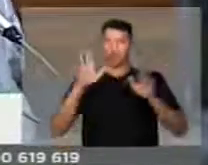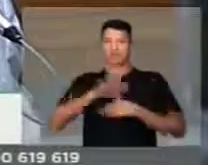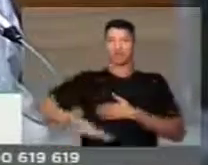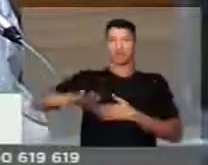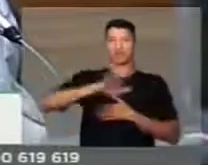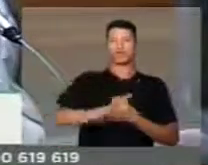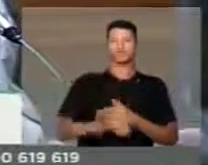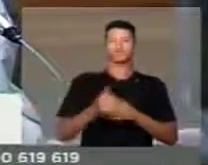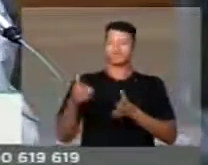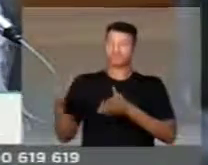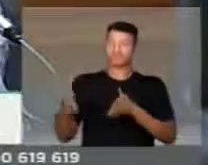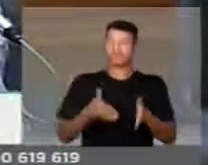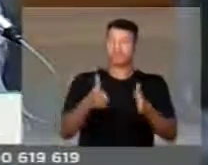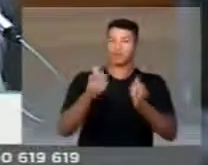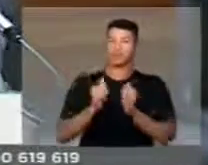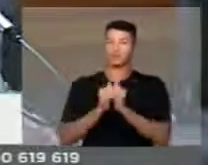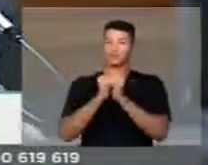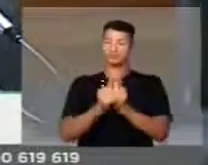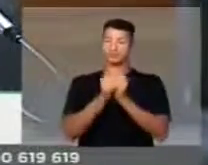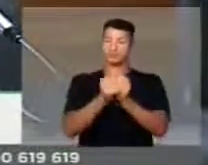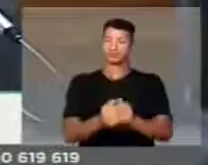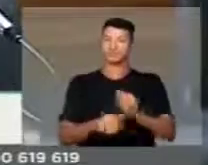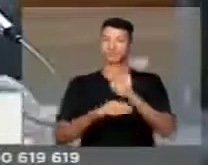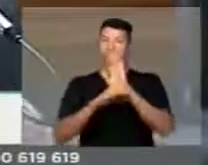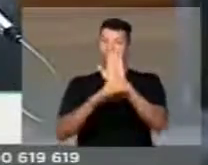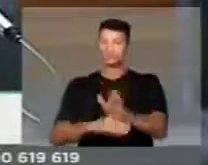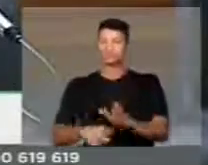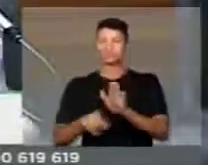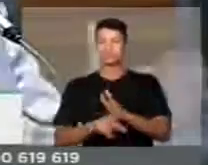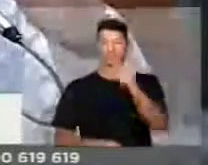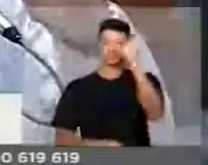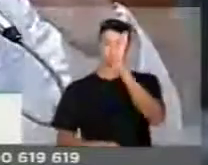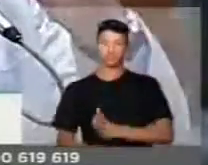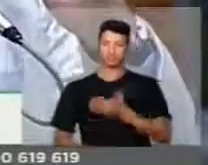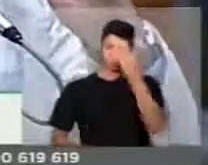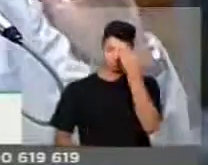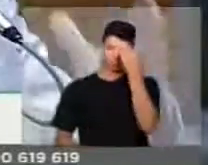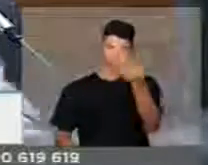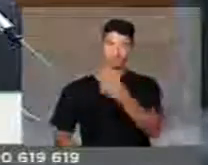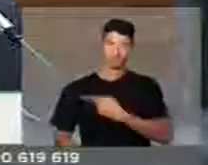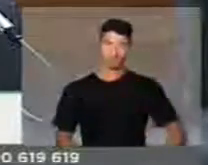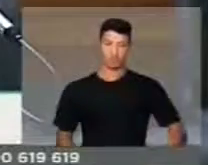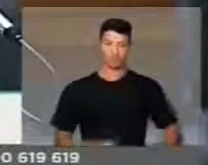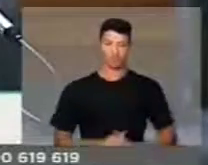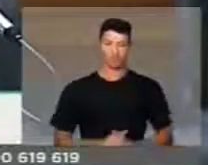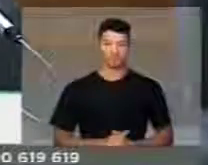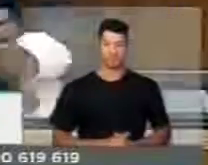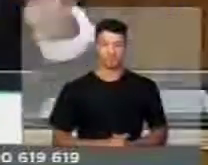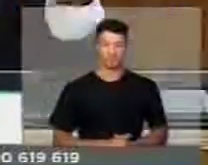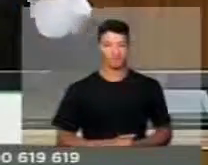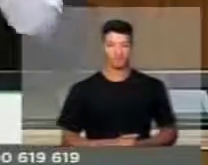redemocratização caminharam juntos em benefício do Brasil. Muito obrigado, senhor presidente.